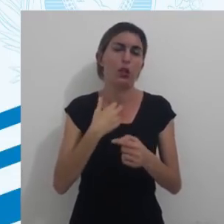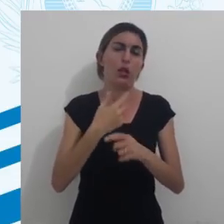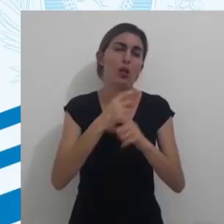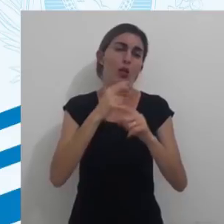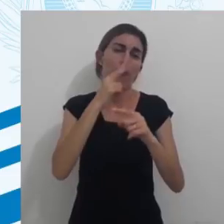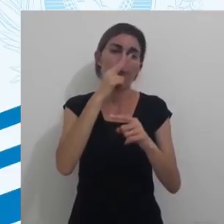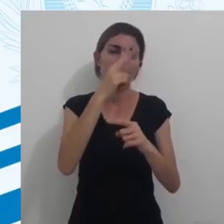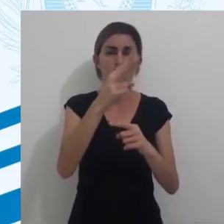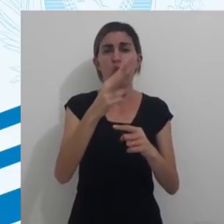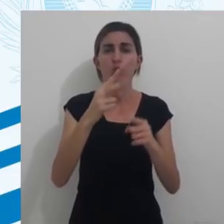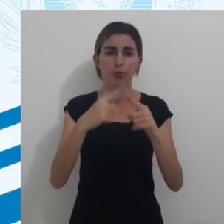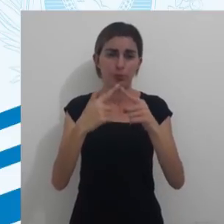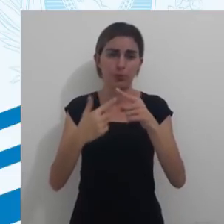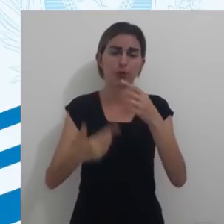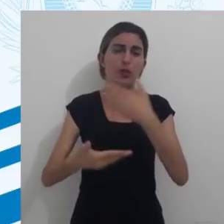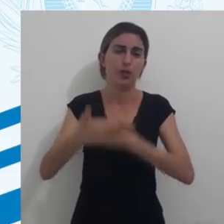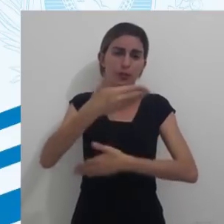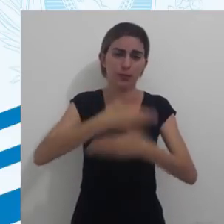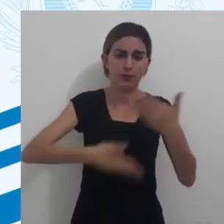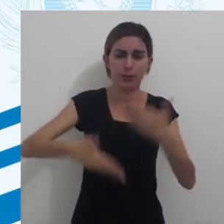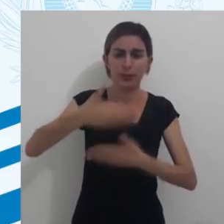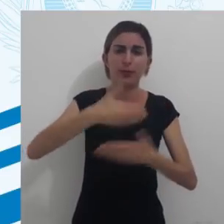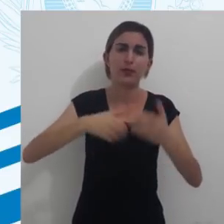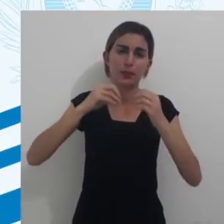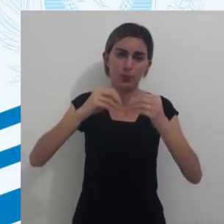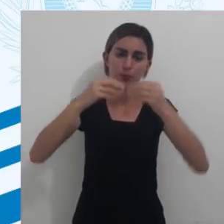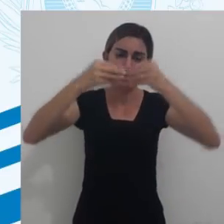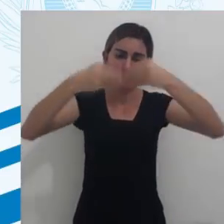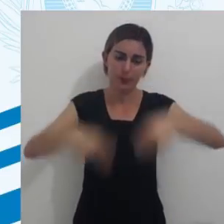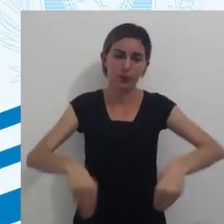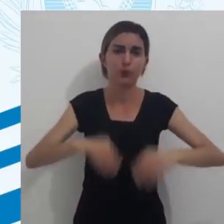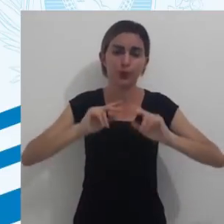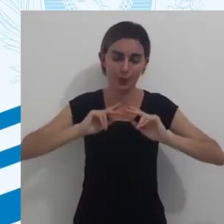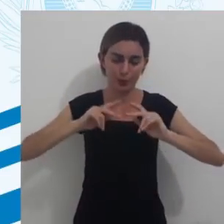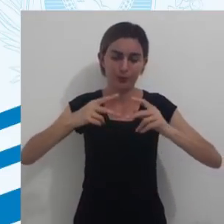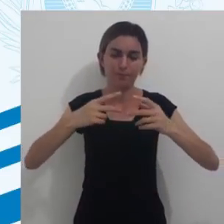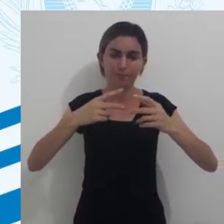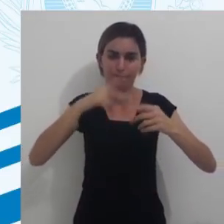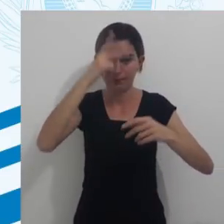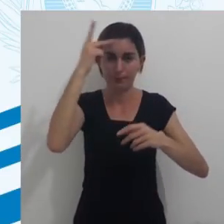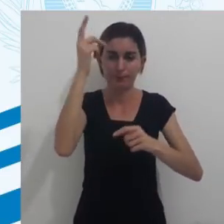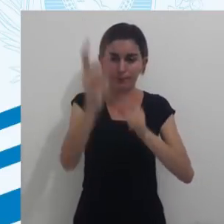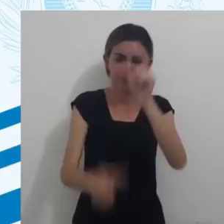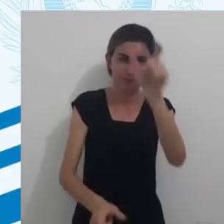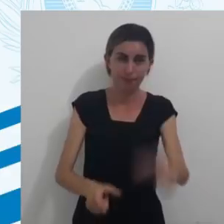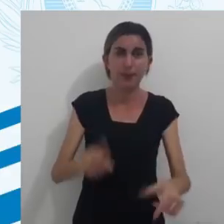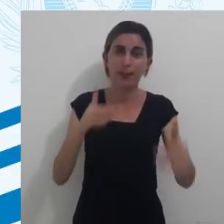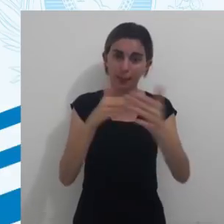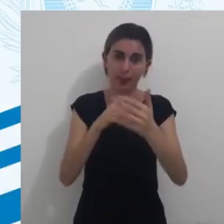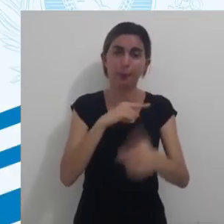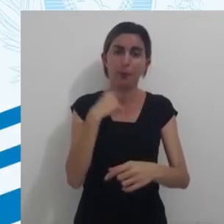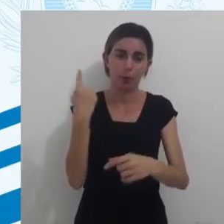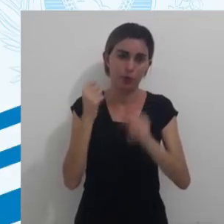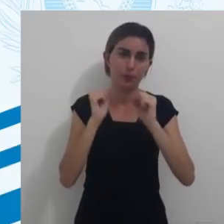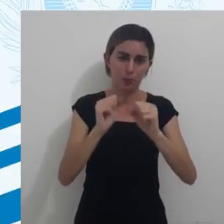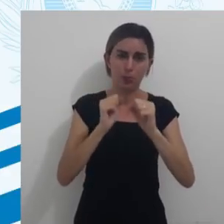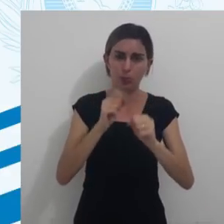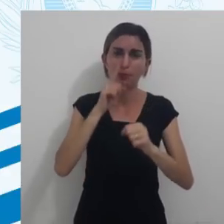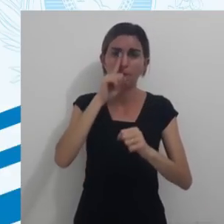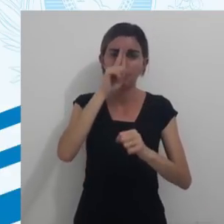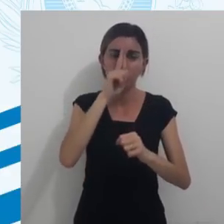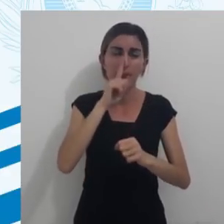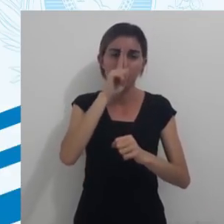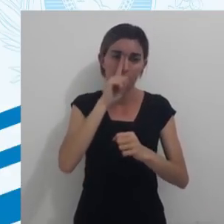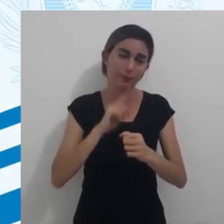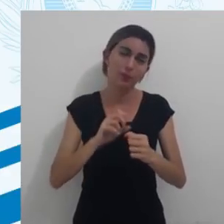sua interação com os seres vivos pode levar a lesões teratogênicas e até a morte. Os